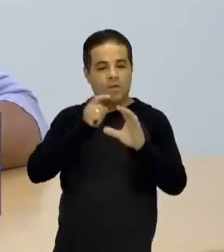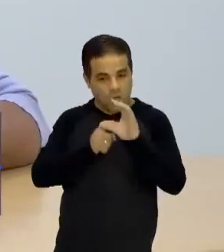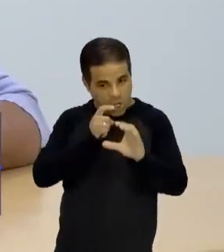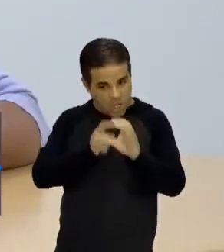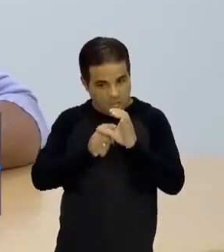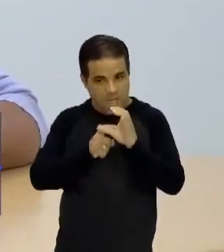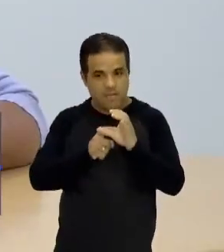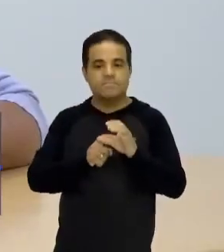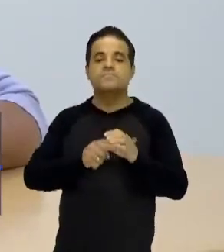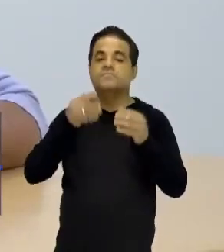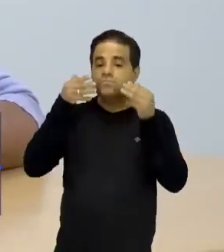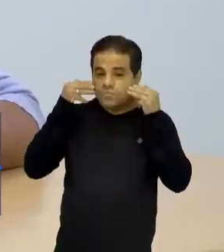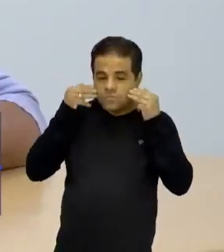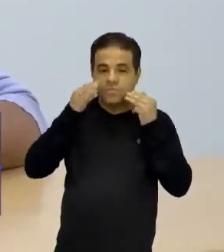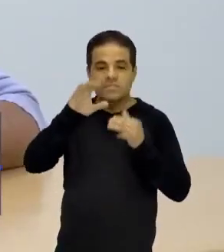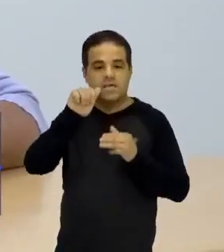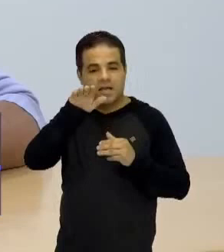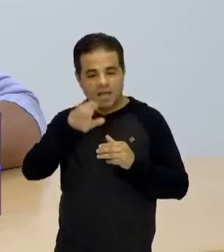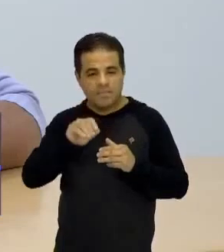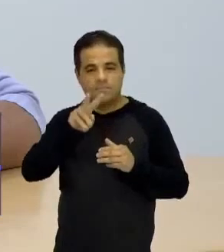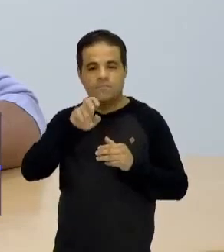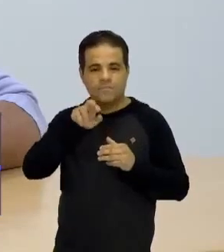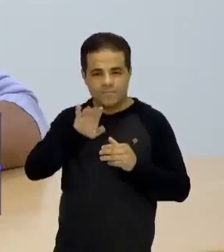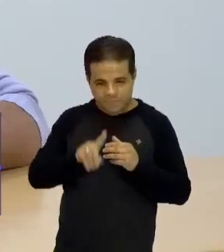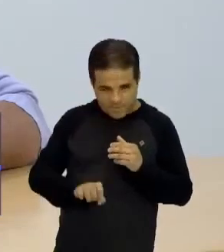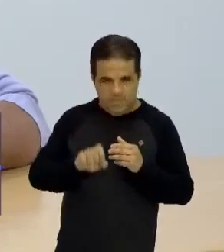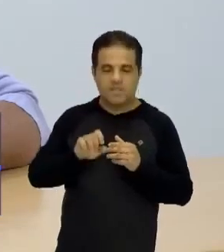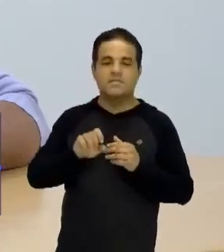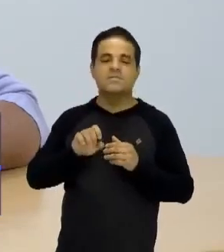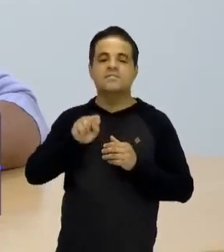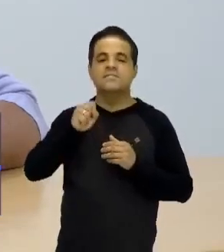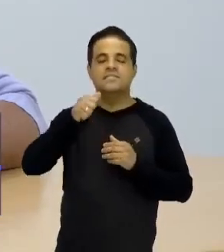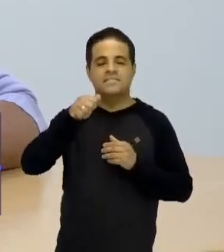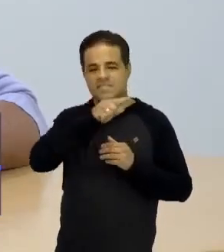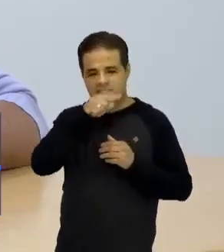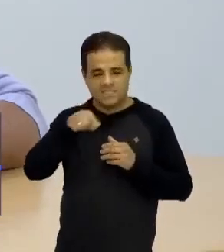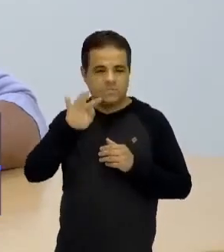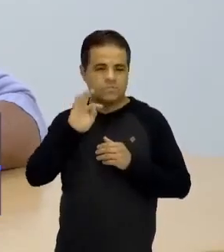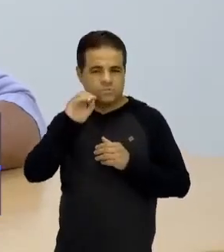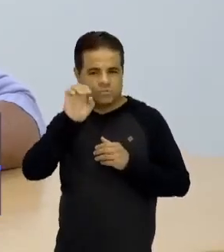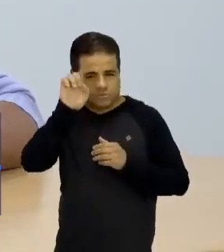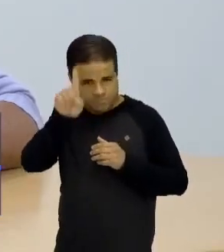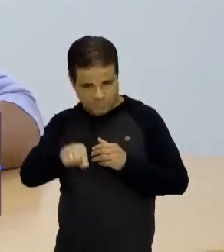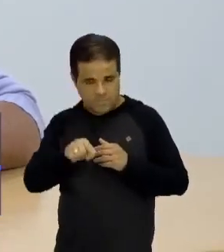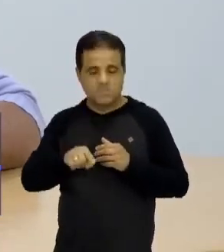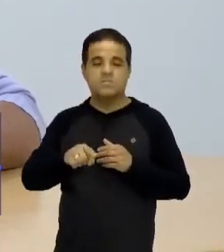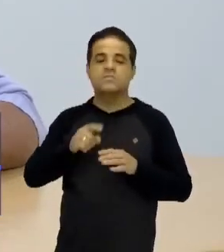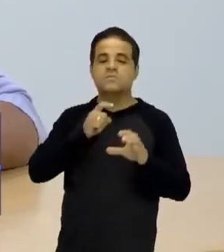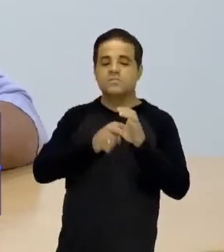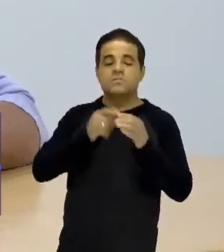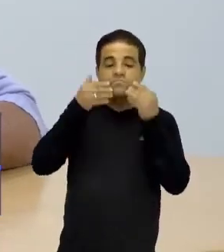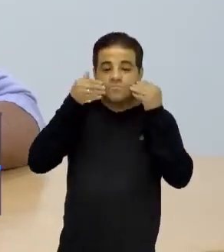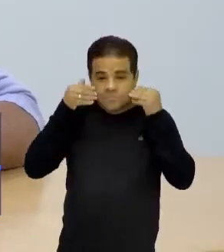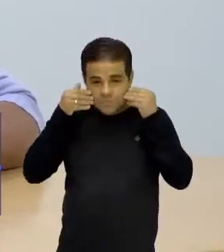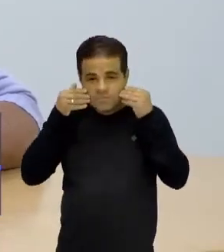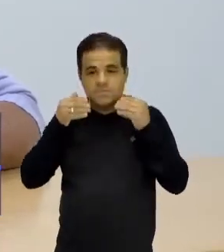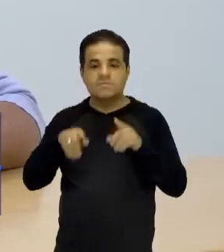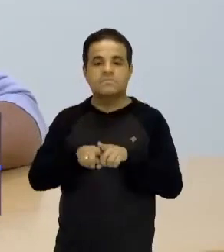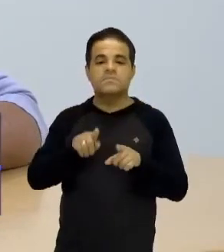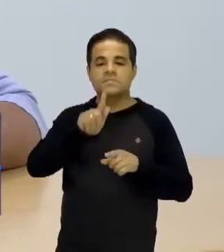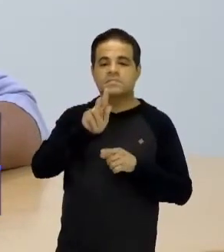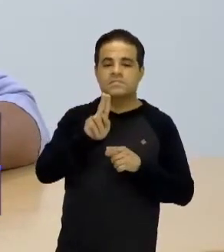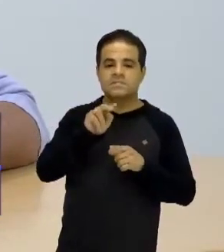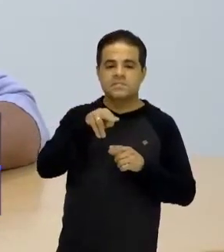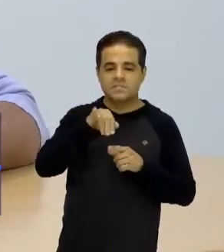Angola, Moçambique, Cabo Verde, São Tomé e Príncipe. Só tomar aí. Professor Gonzalo também, Angola, Moçambique,